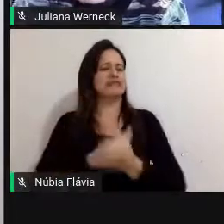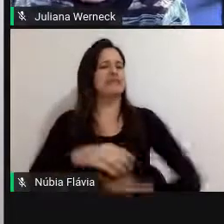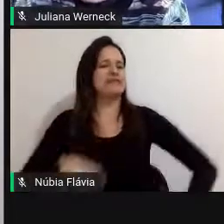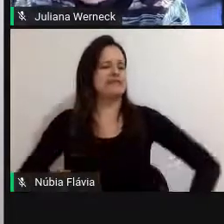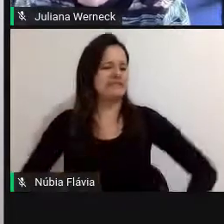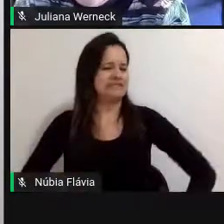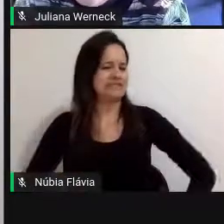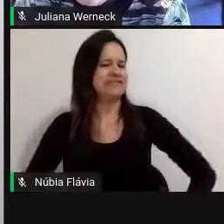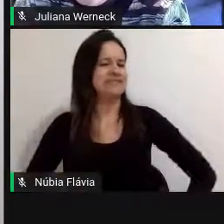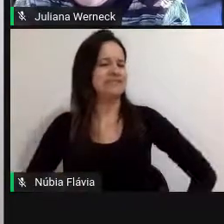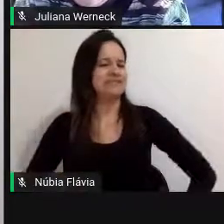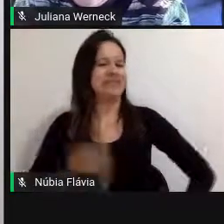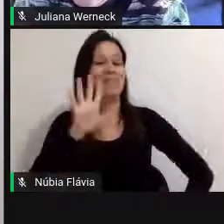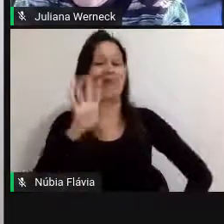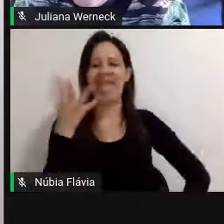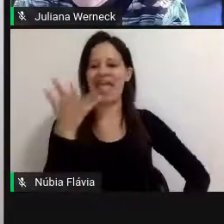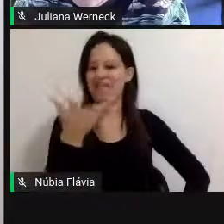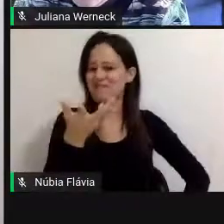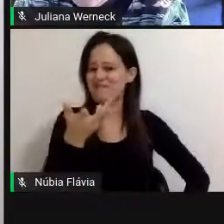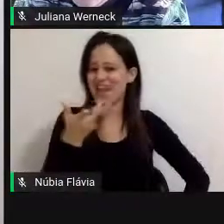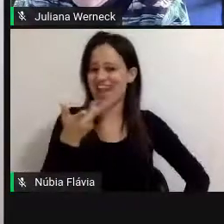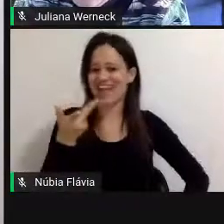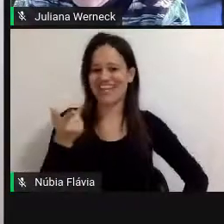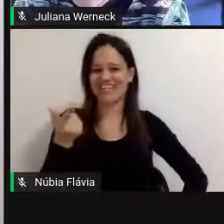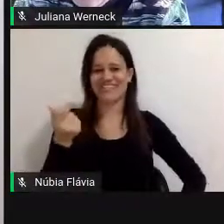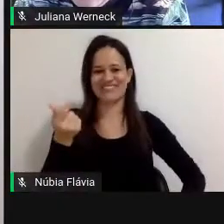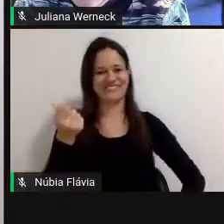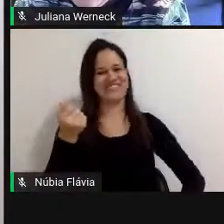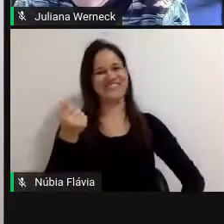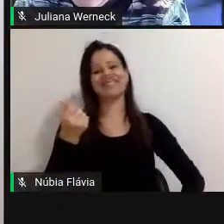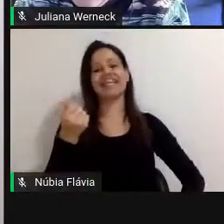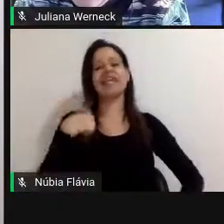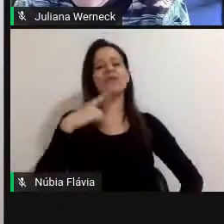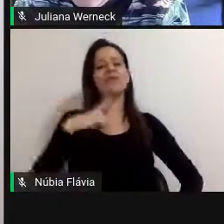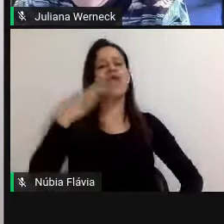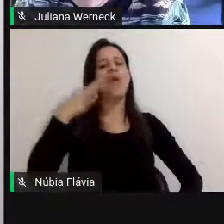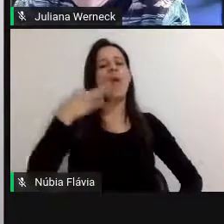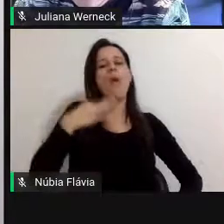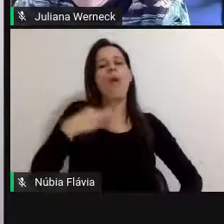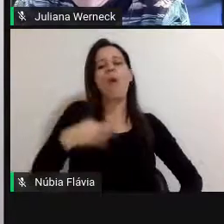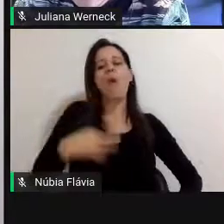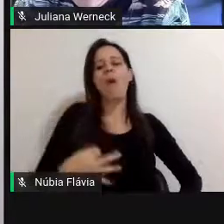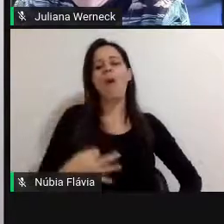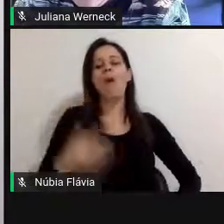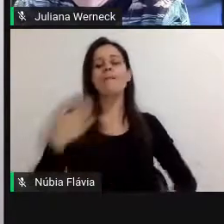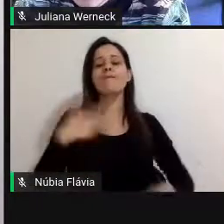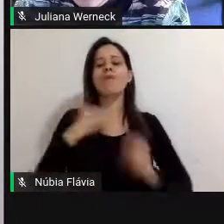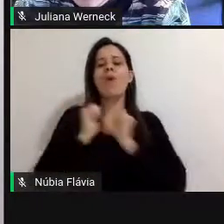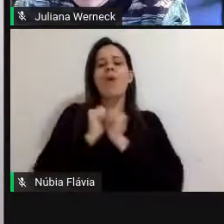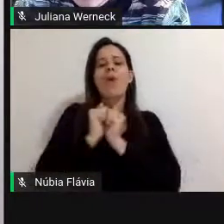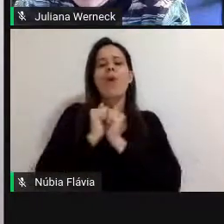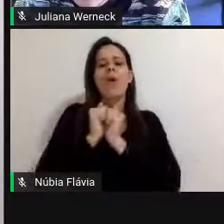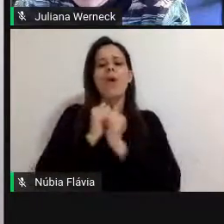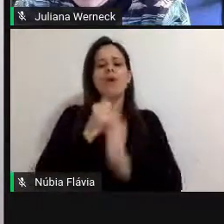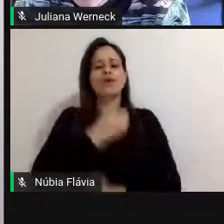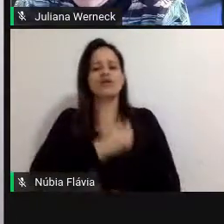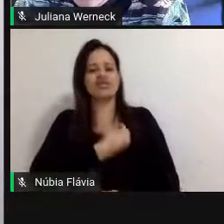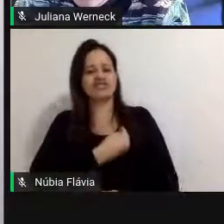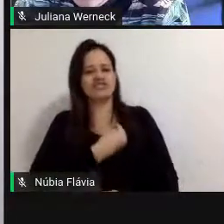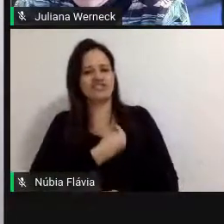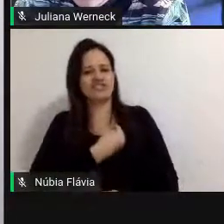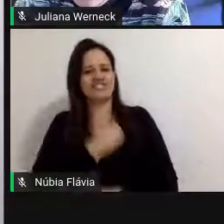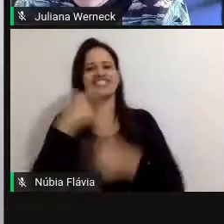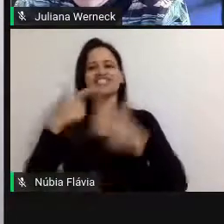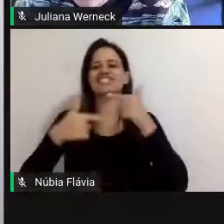maravilhoso. Mentira, gente, eu falo que eu tenho a honra de ter o meu companheiro de vida como meu companheiro de trabalho também.